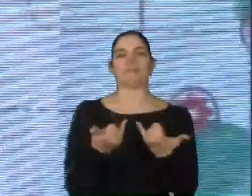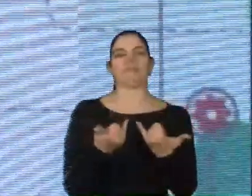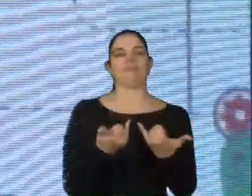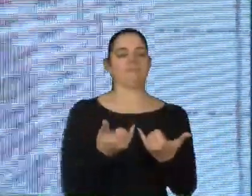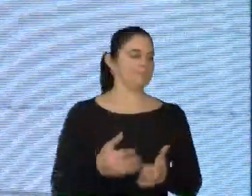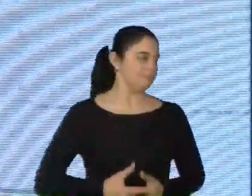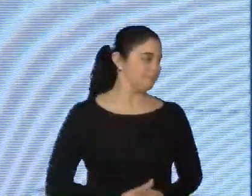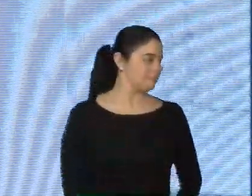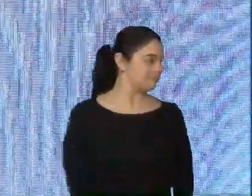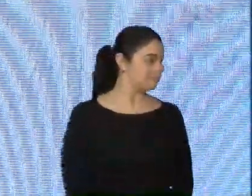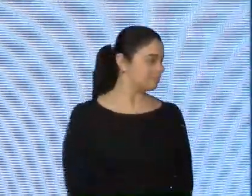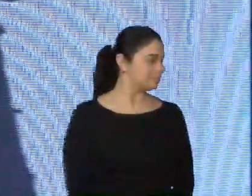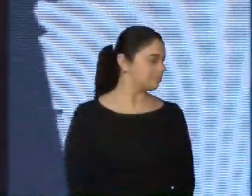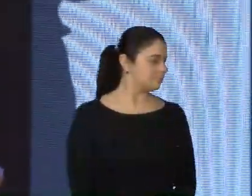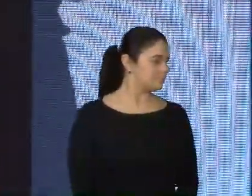Deixa eu deixar aqui.